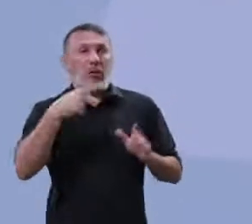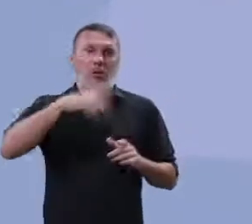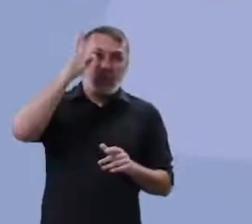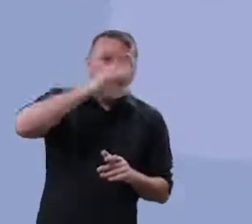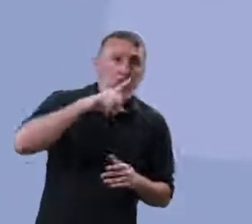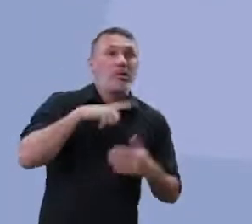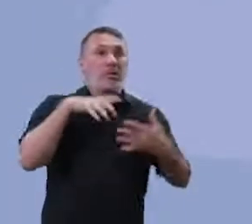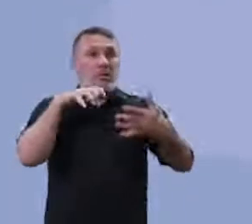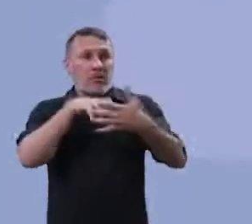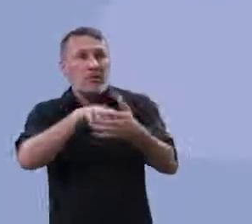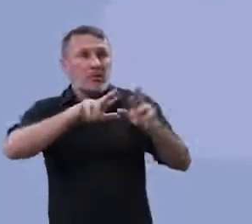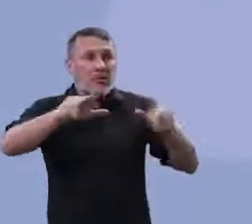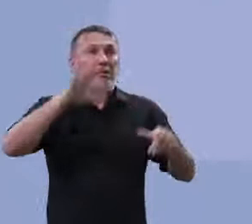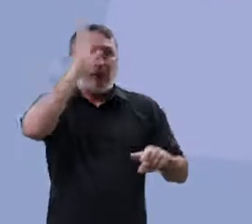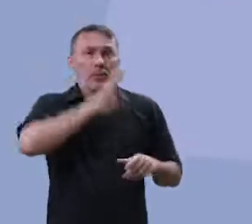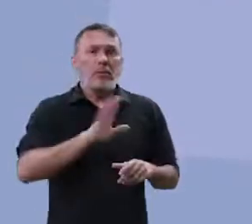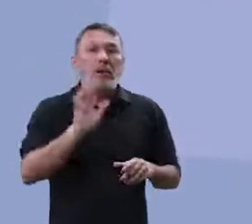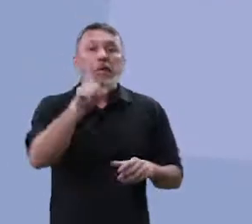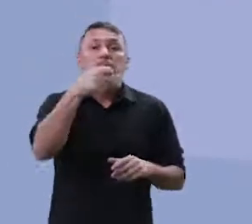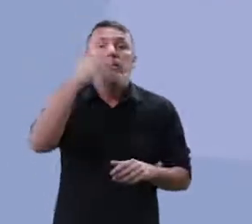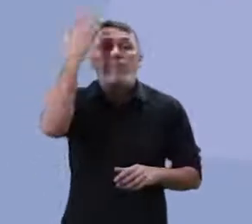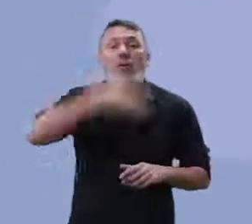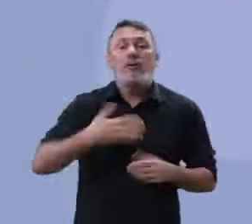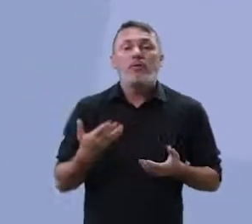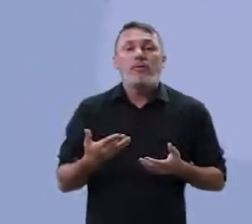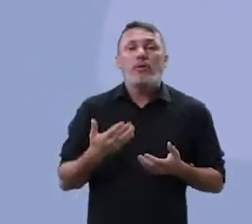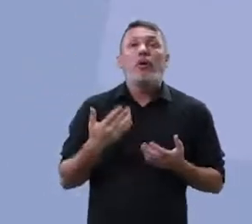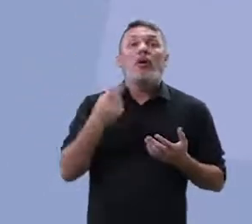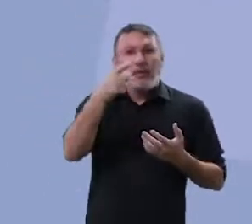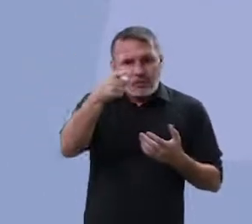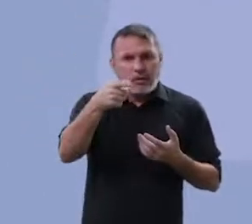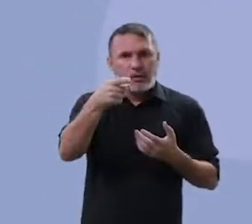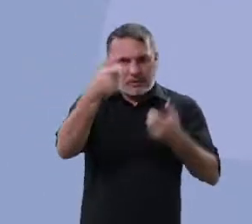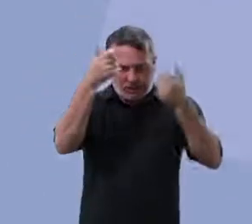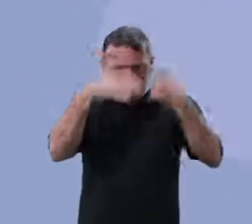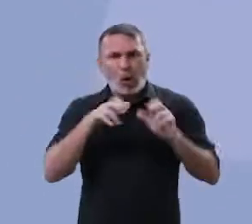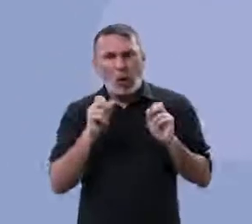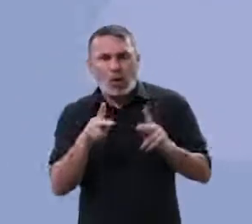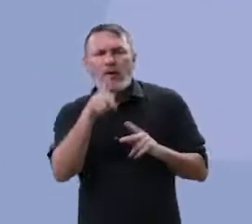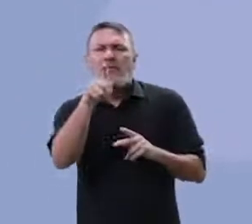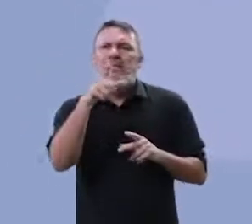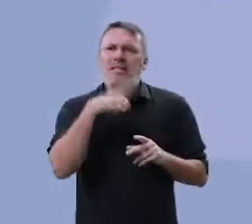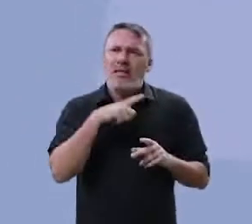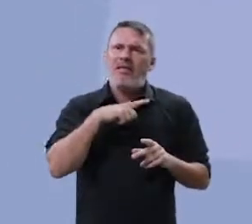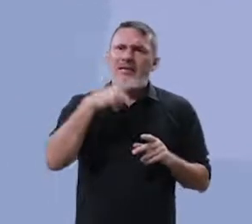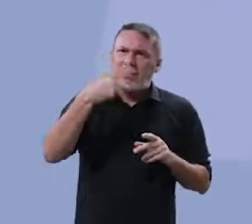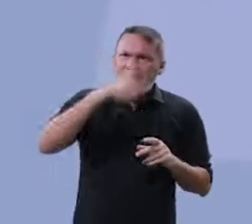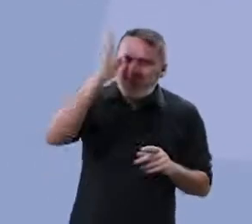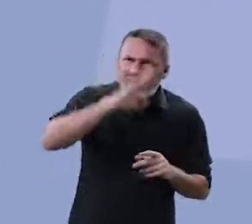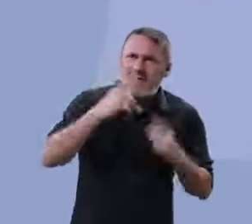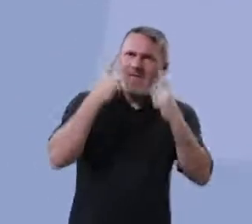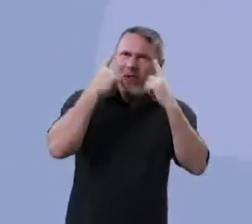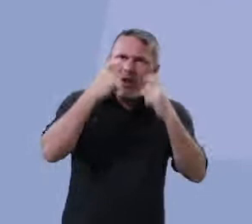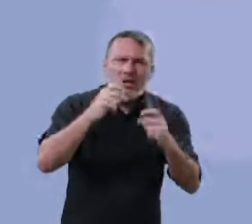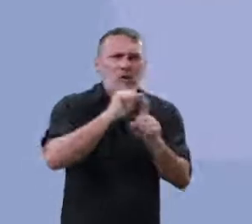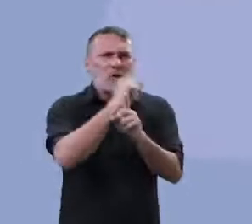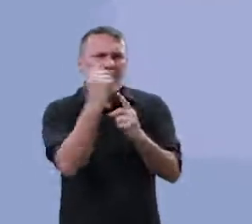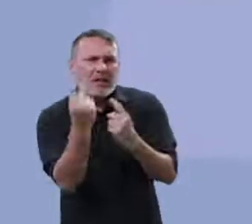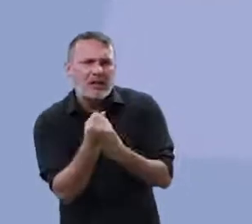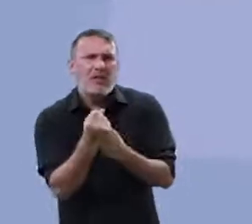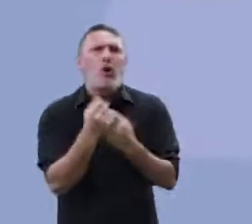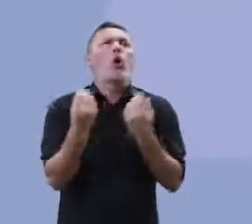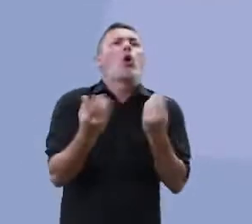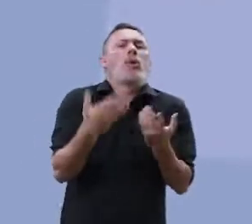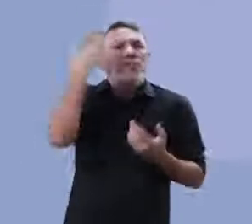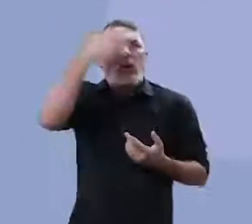tem violência no Brasil, e assim, não, prova que tem violência no Brasil. Fala pra mim que tem violência no Brasil. Como que você fala que tem violência no Brasil